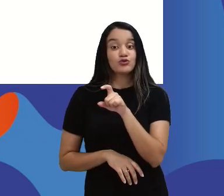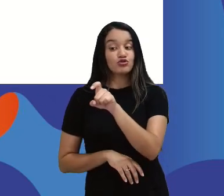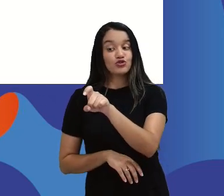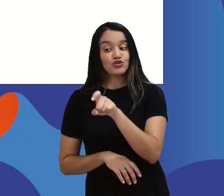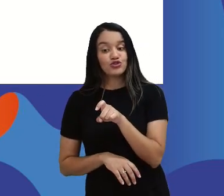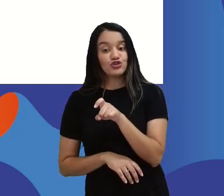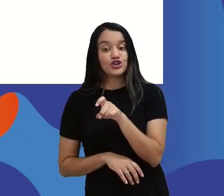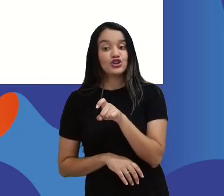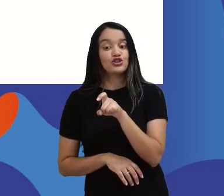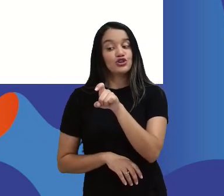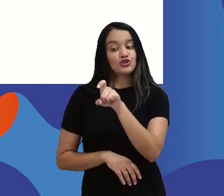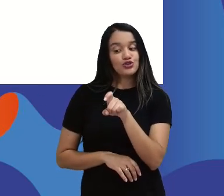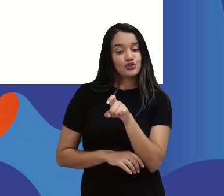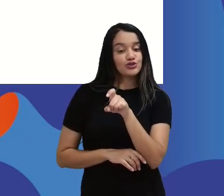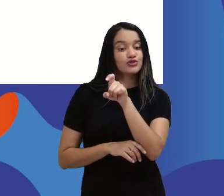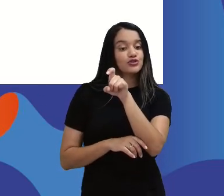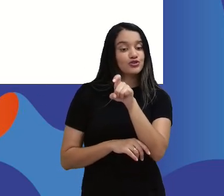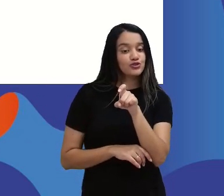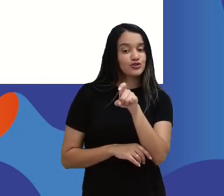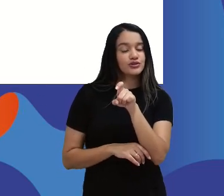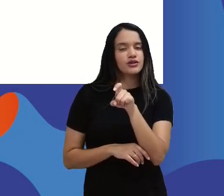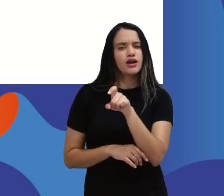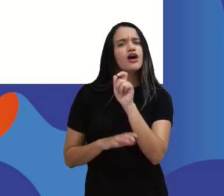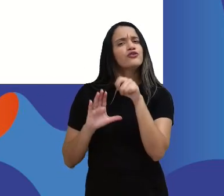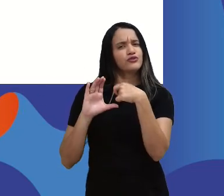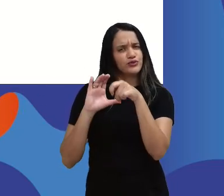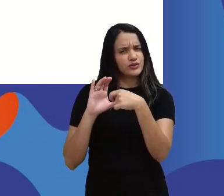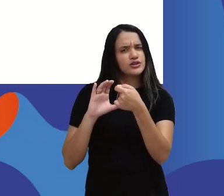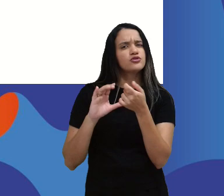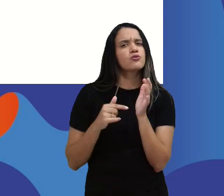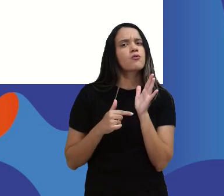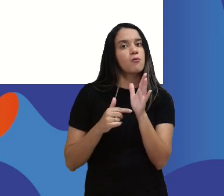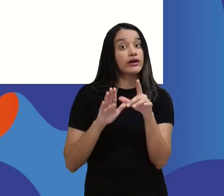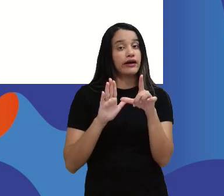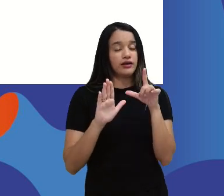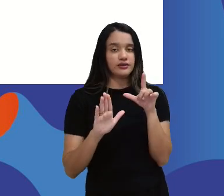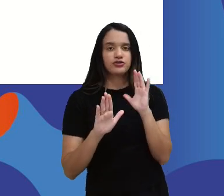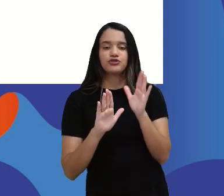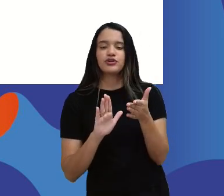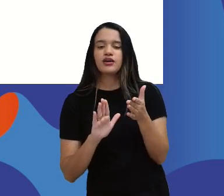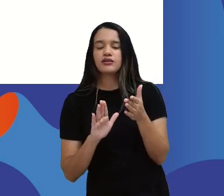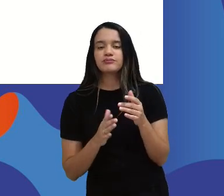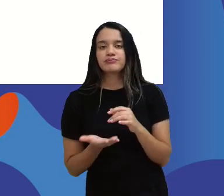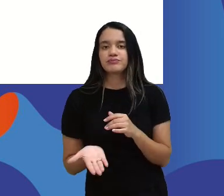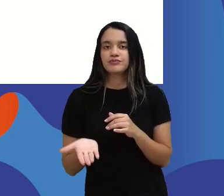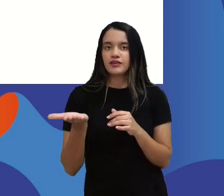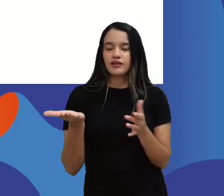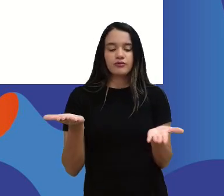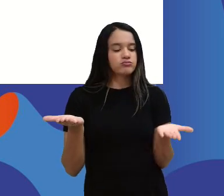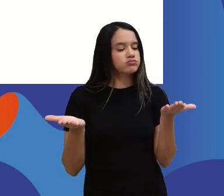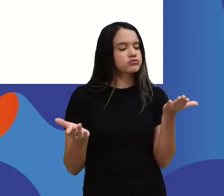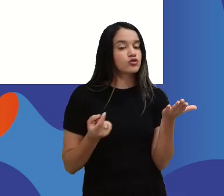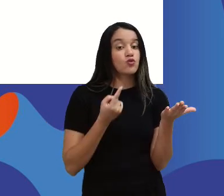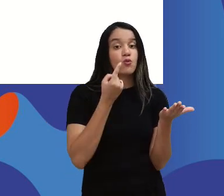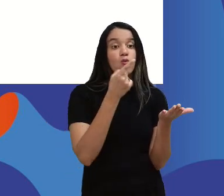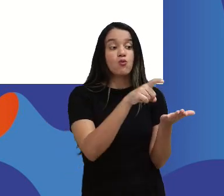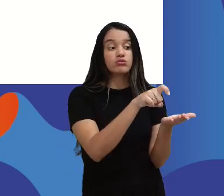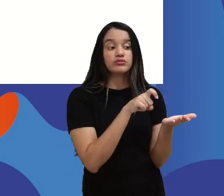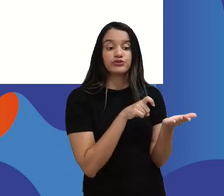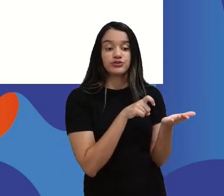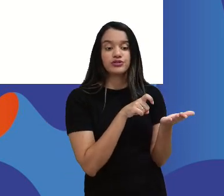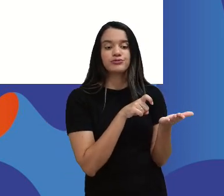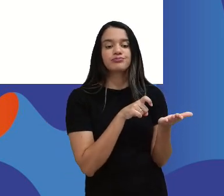x, x e x, que foi aquele vídeo que eu mostrei há pouco. E do outro lado eu tenho apenas um x. E é o que está aparecendo ali,